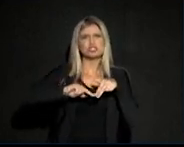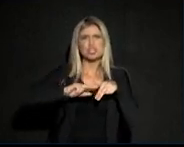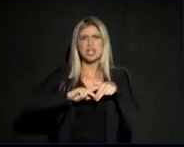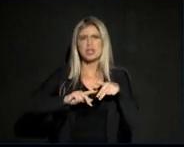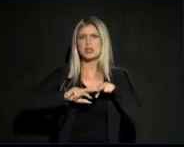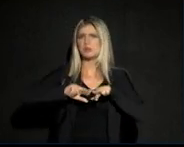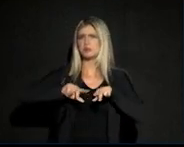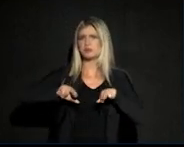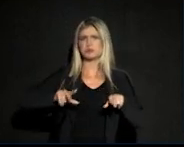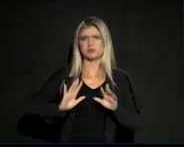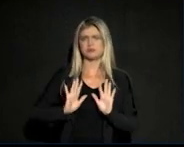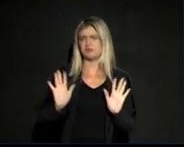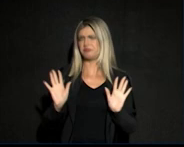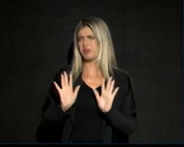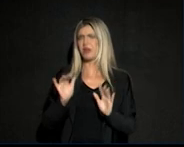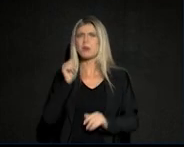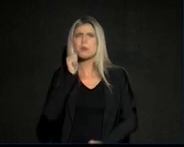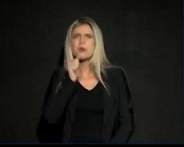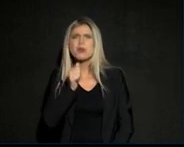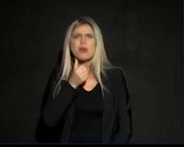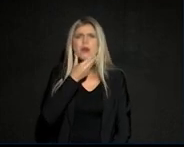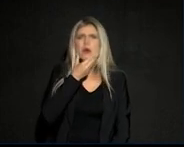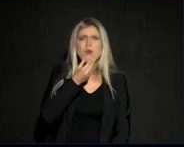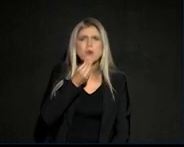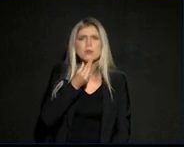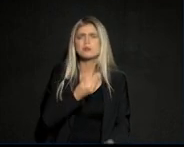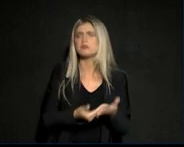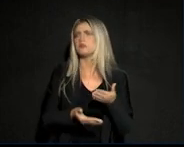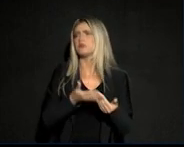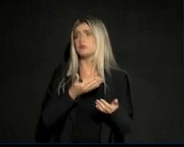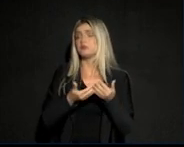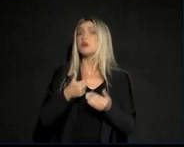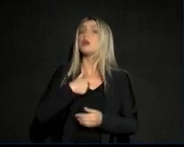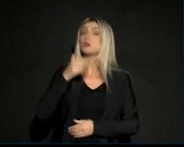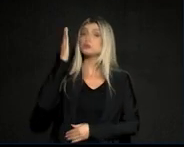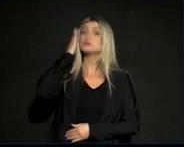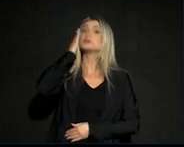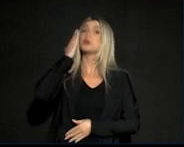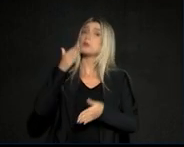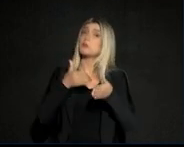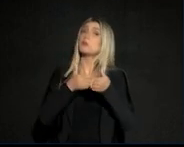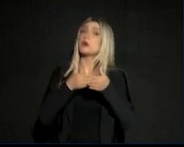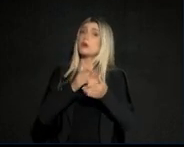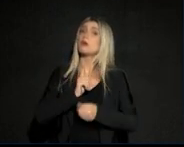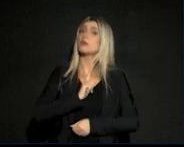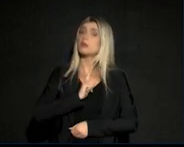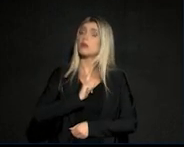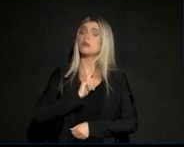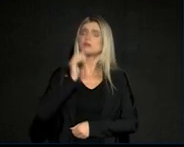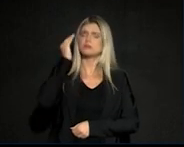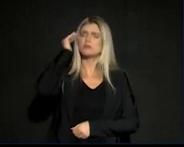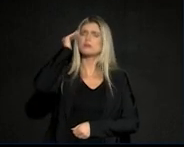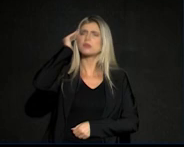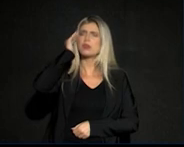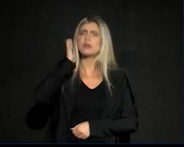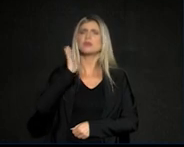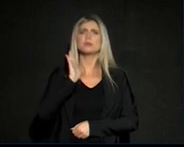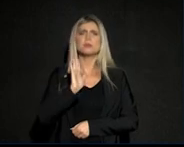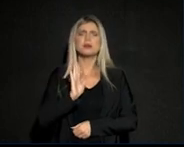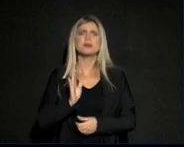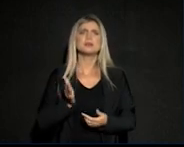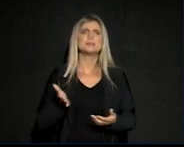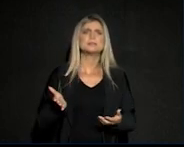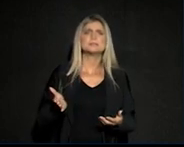para mim tá é isso não impede que eu não reconheço a Barreiras que existem em alguns meios que não